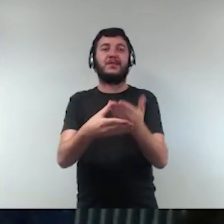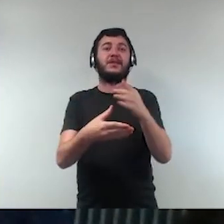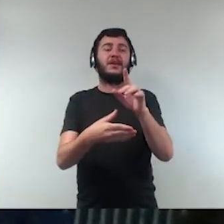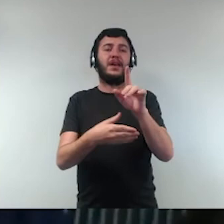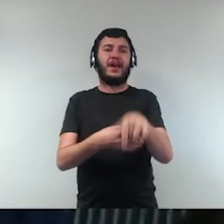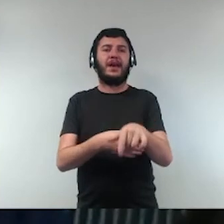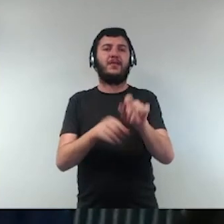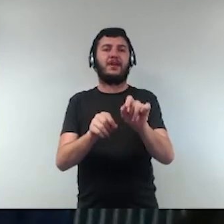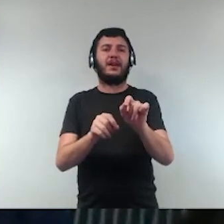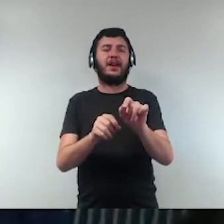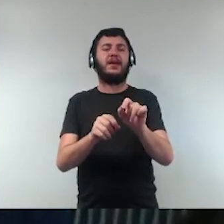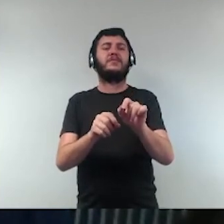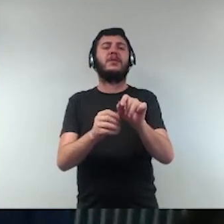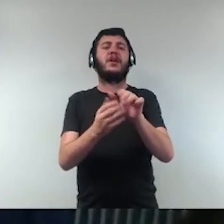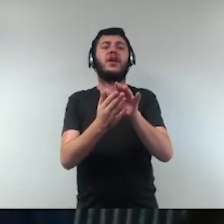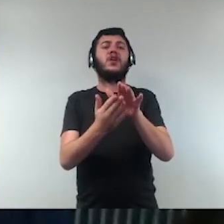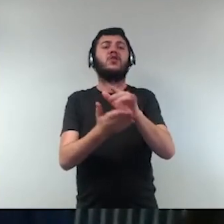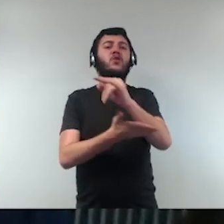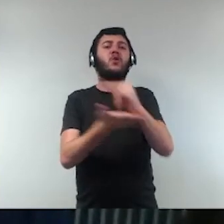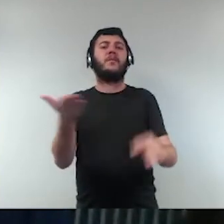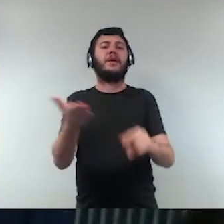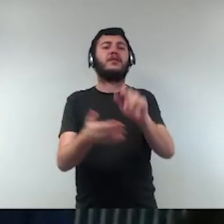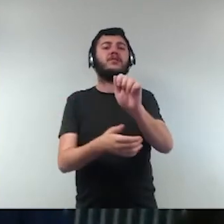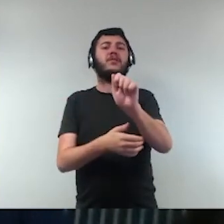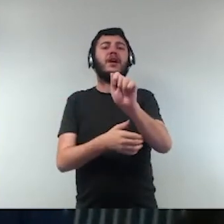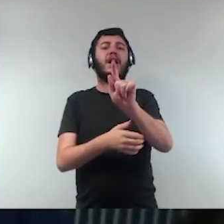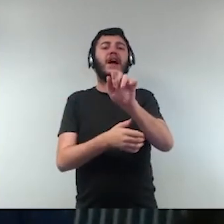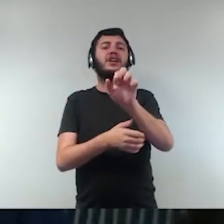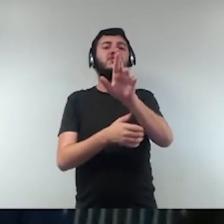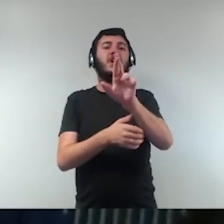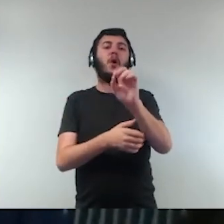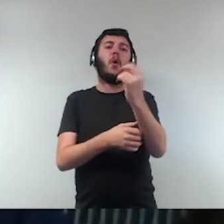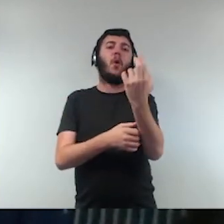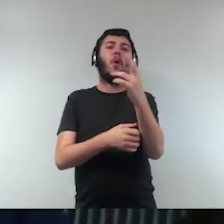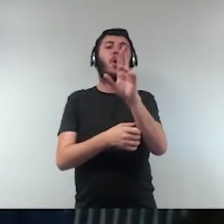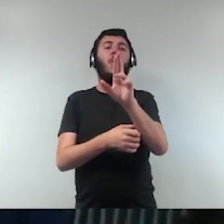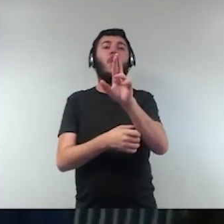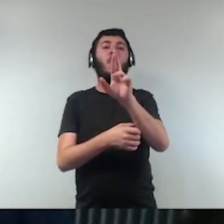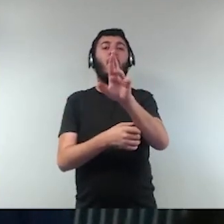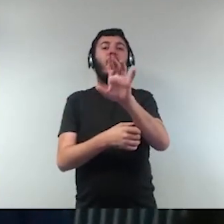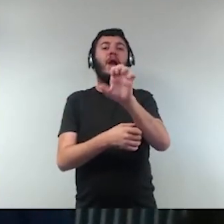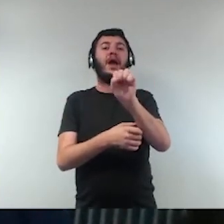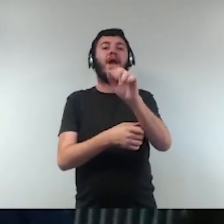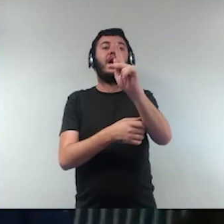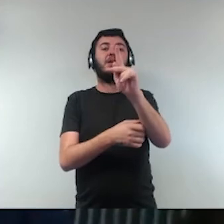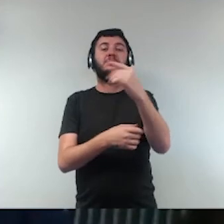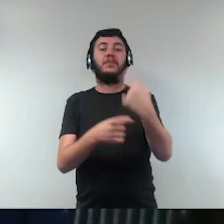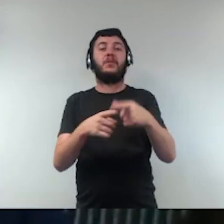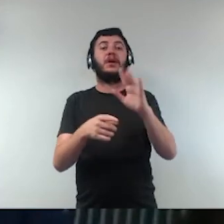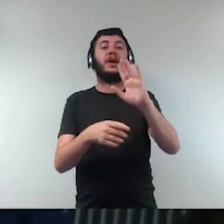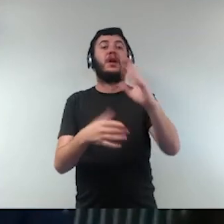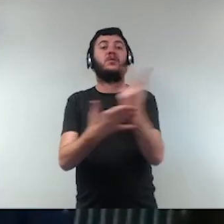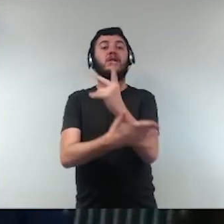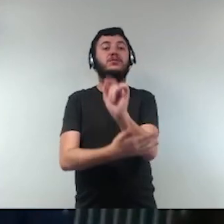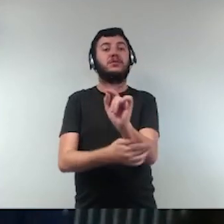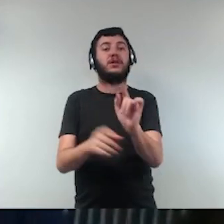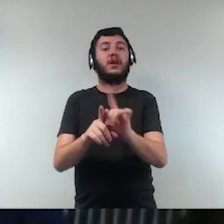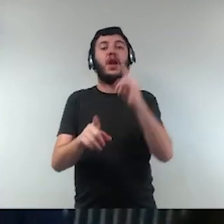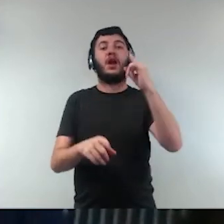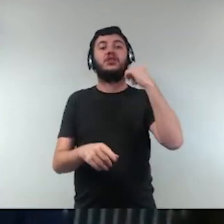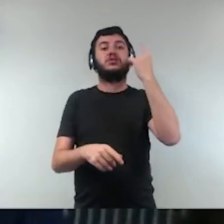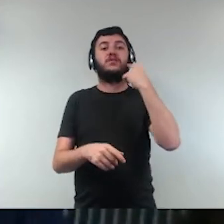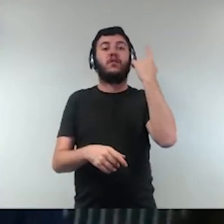em respe, porque a advogada constituída nos autos, era a única advogada, demonstrou ter contraído o vírus,